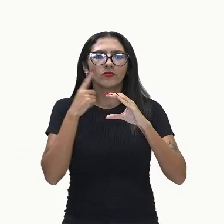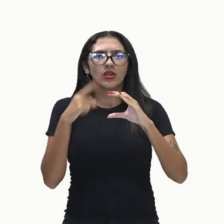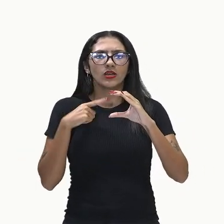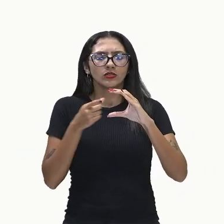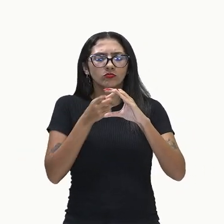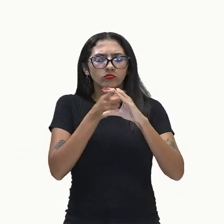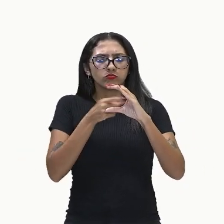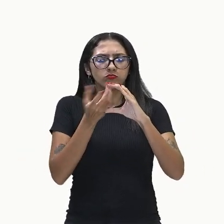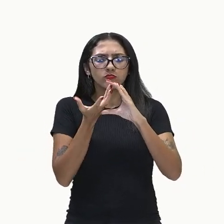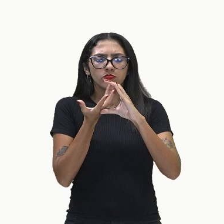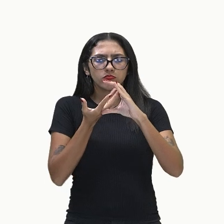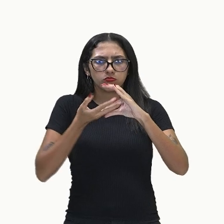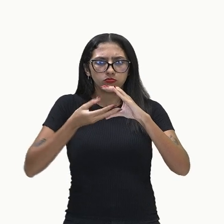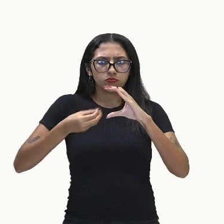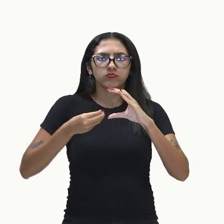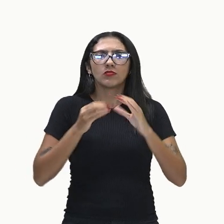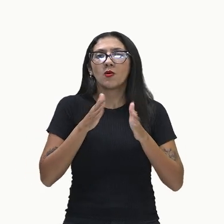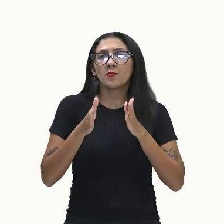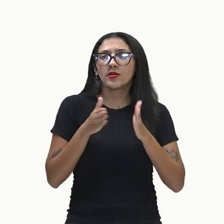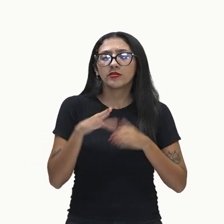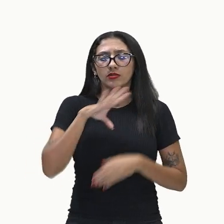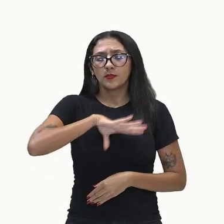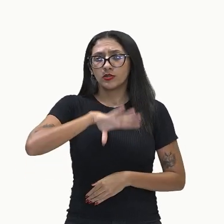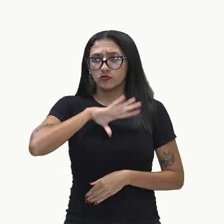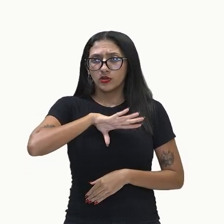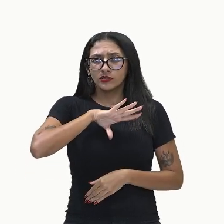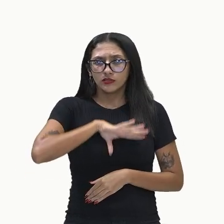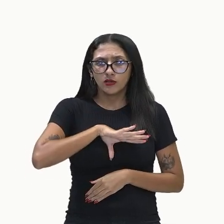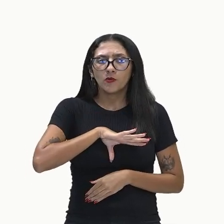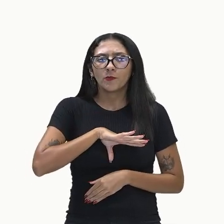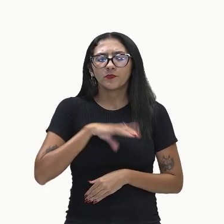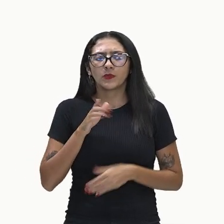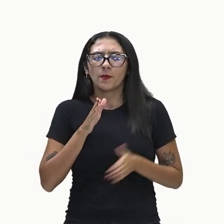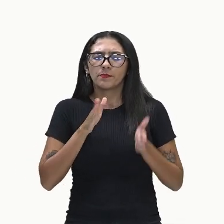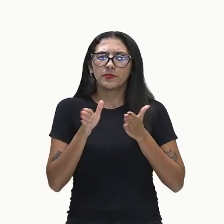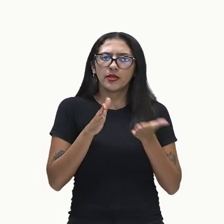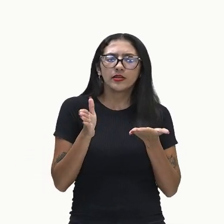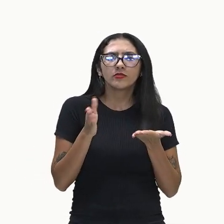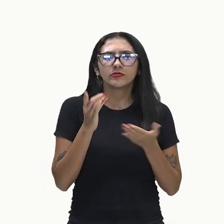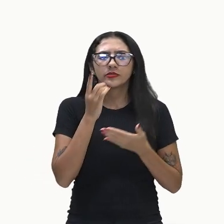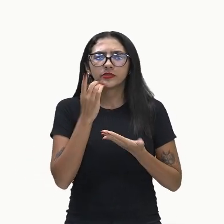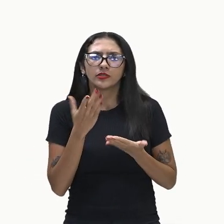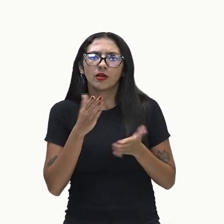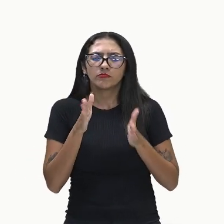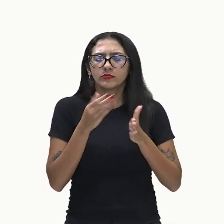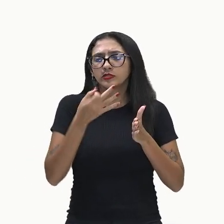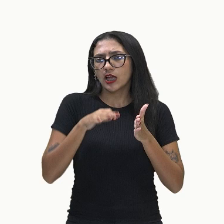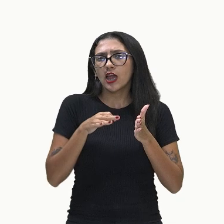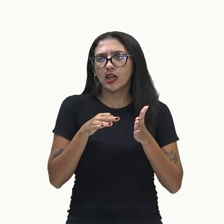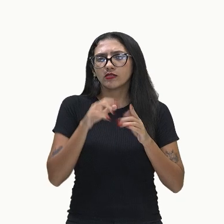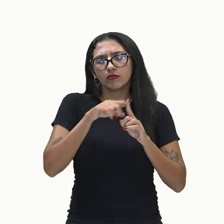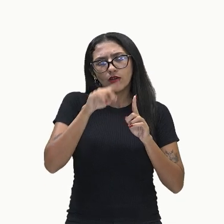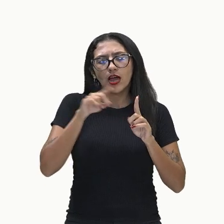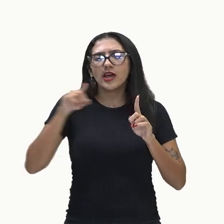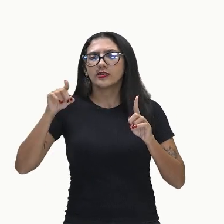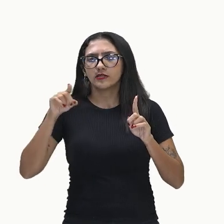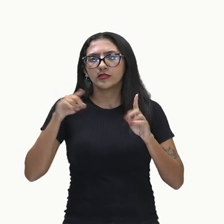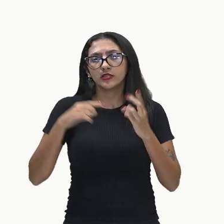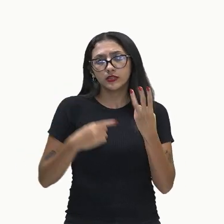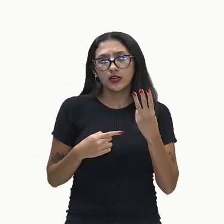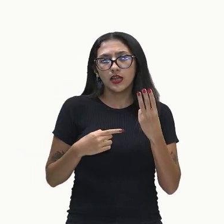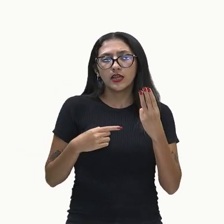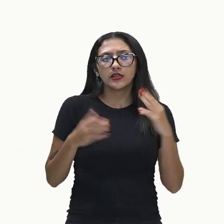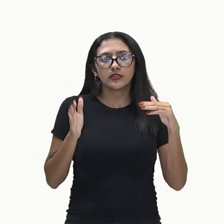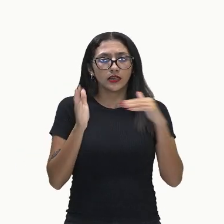descamando, que é a fase ali da menstruação em si, que costuma durar, né, um período específico. E depois o útero ele